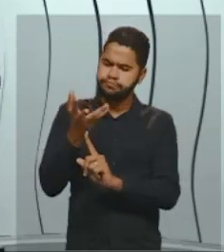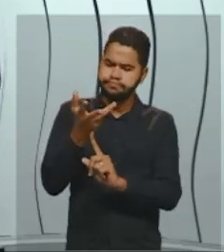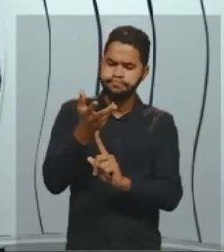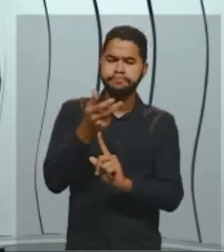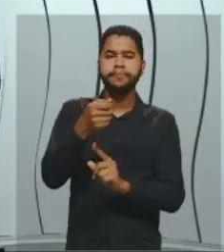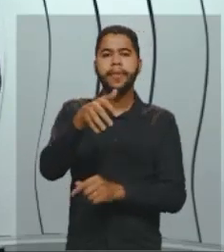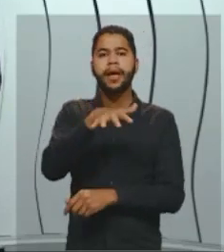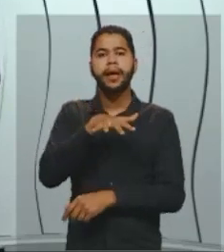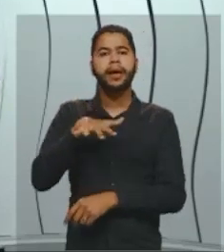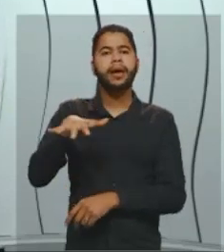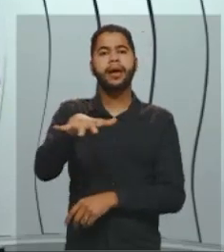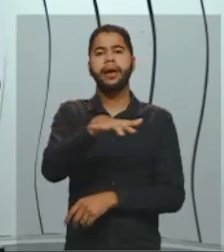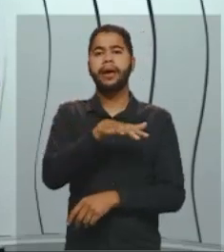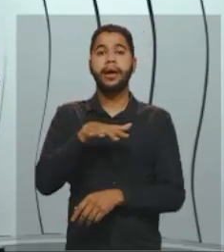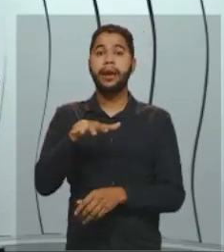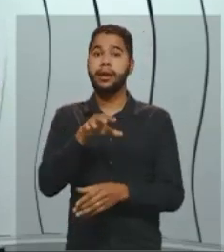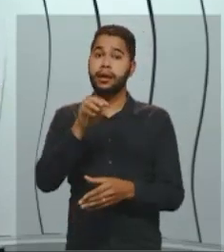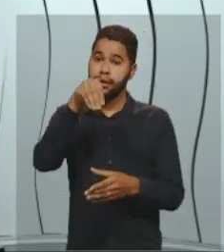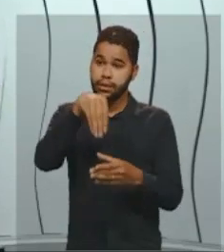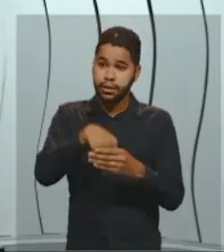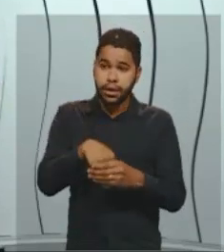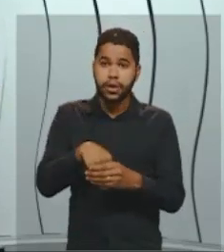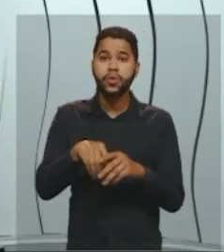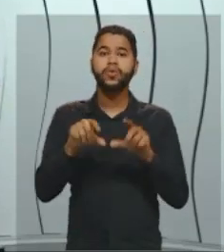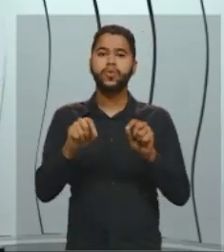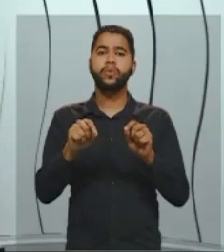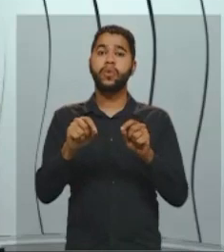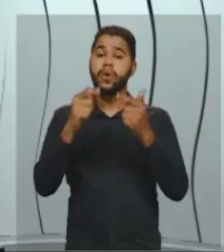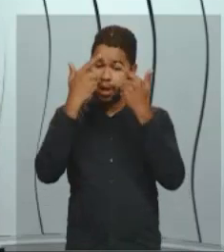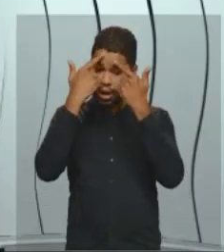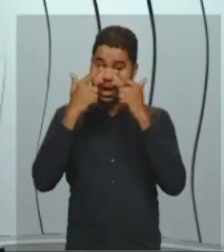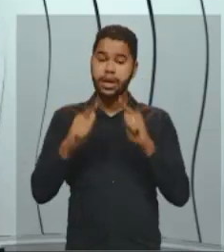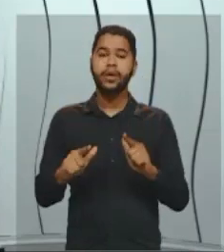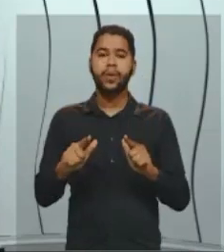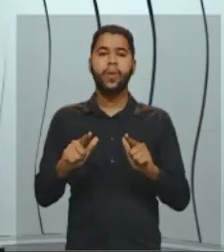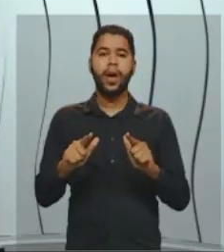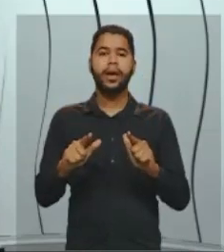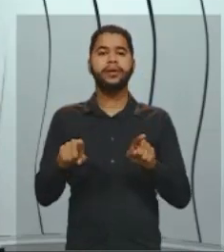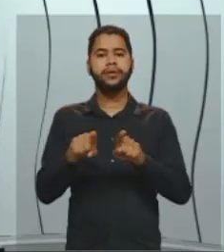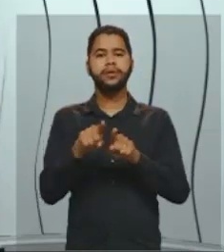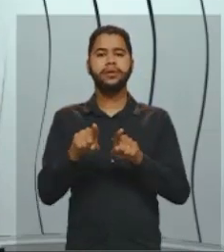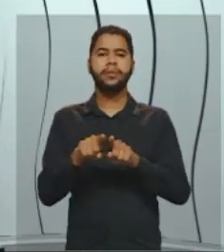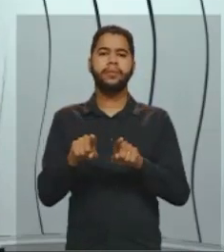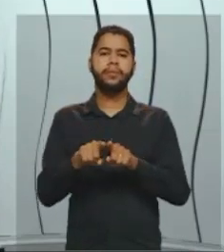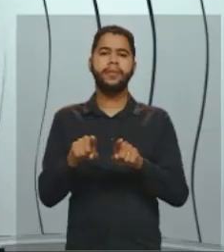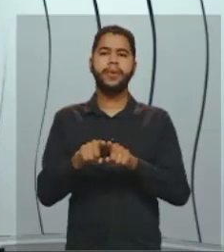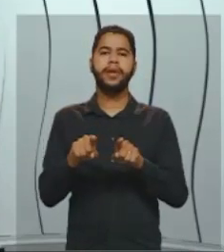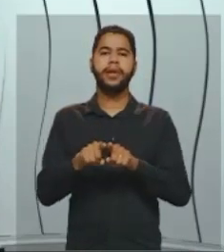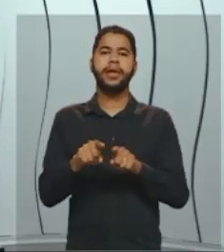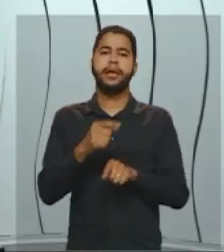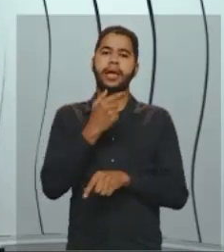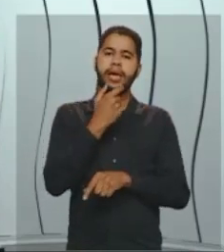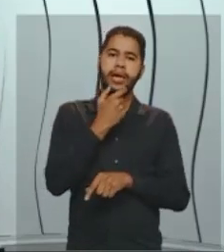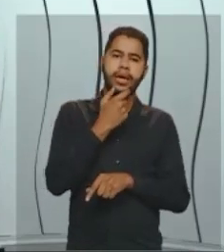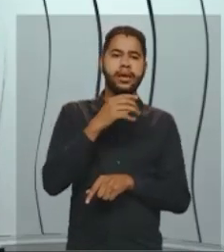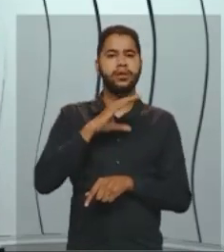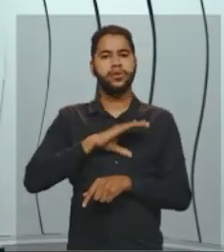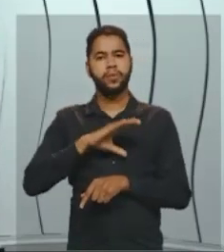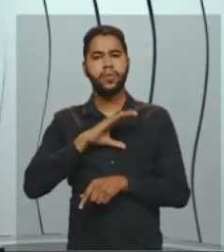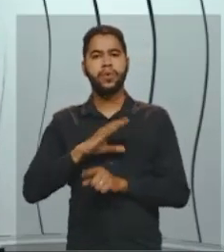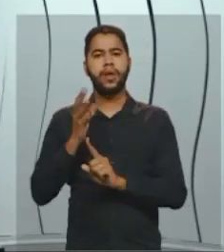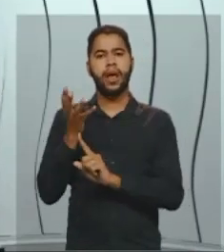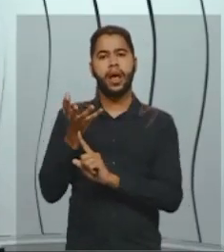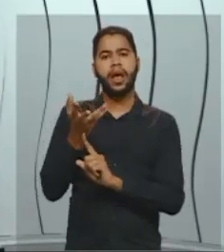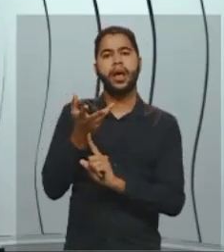área, está dentro da área de linguagens e suas tecnologias, que é a língua inglesa, a língua portuguesa, a